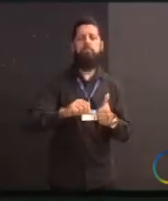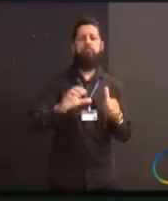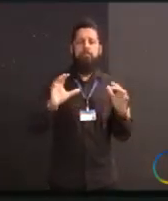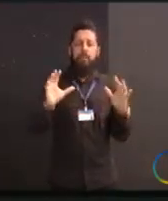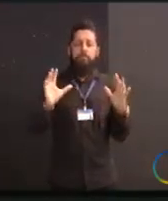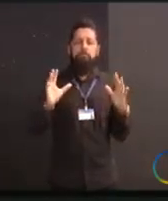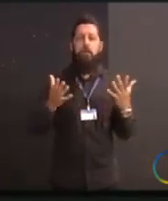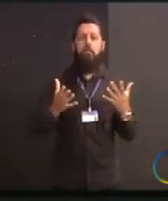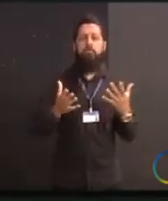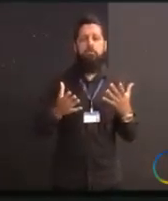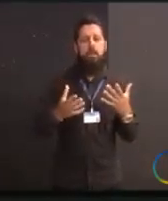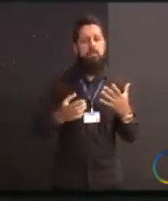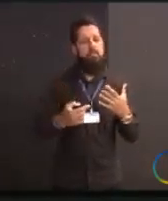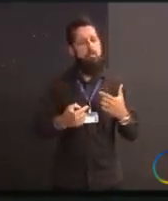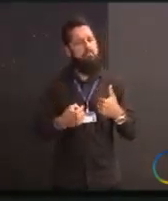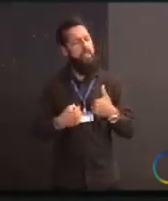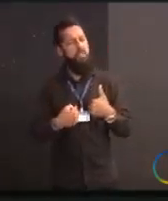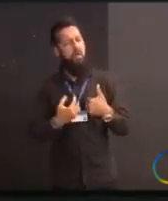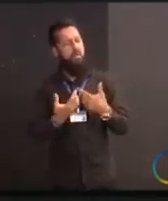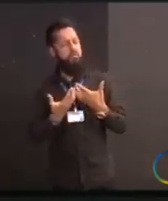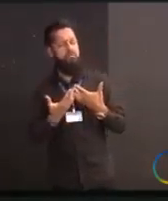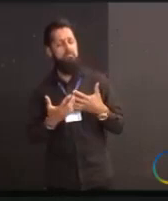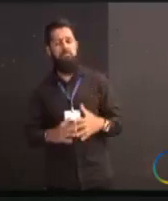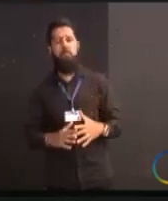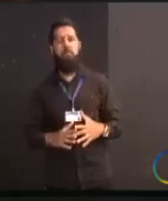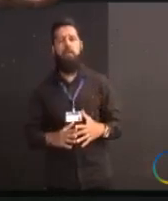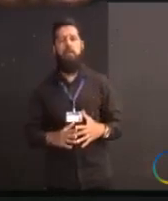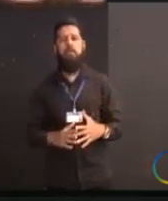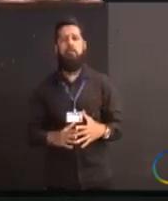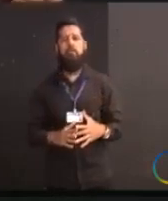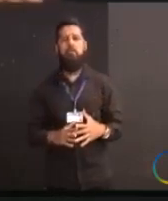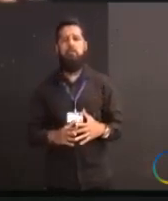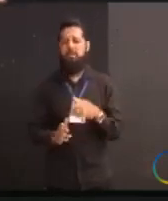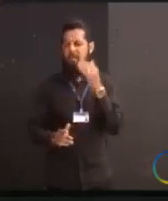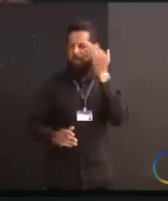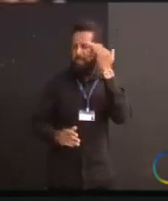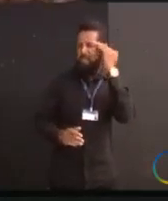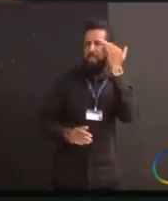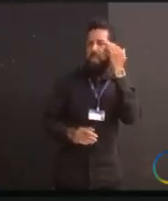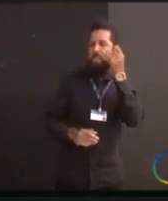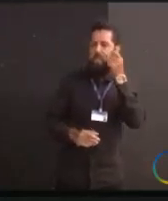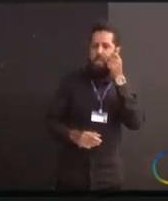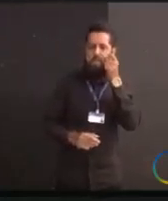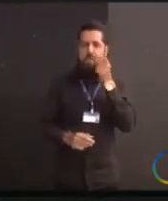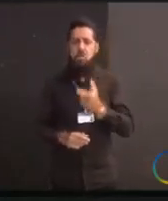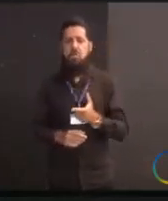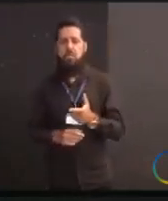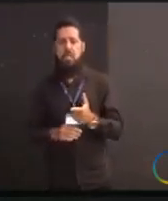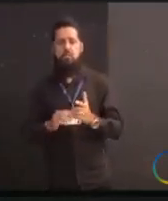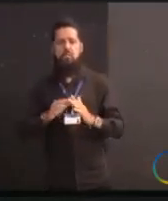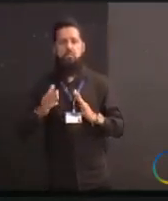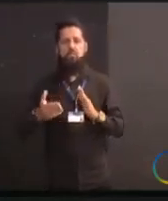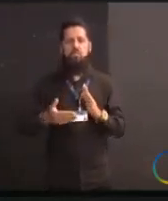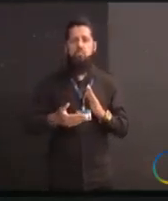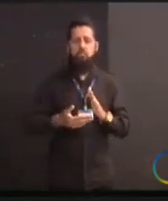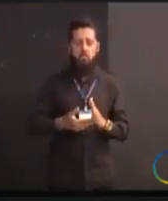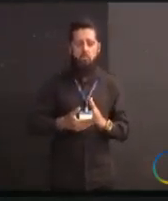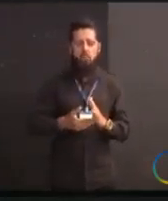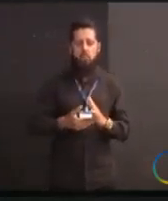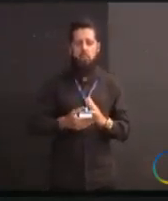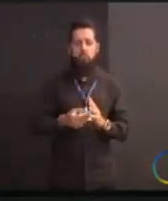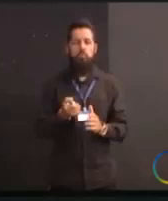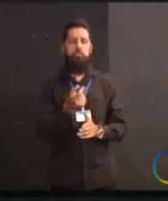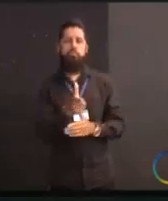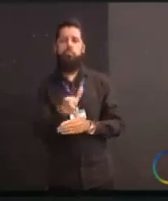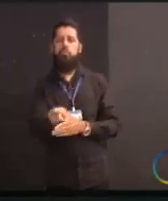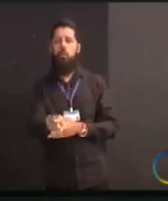Somos expert em darmos conselho. Eu trabalho com atendimento fraterno na Casa Espírita. Nossa, se eu